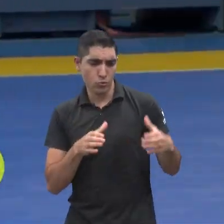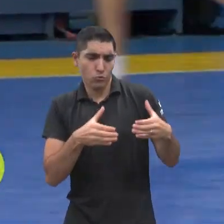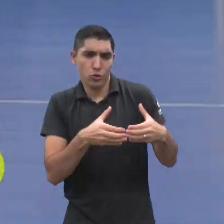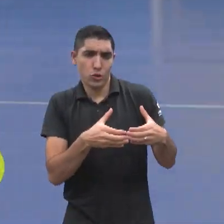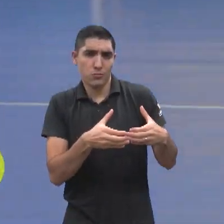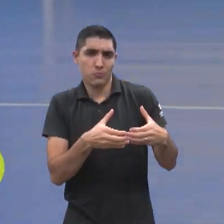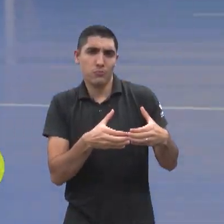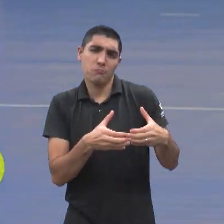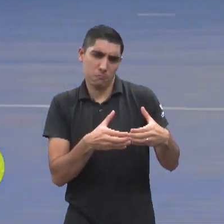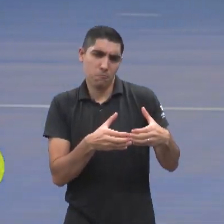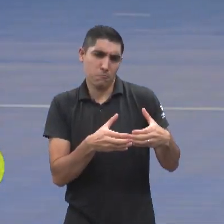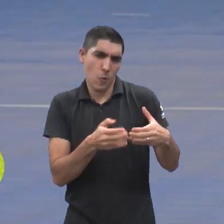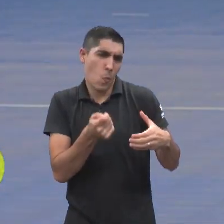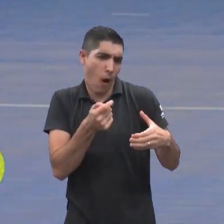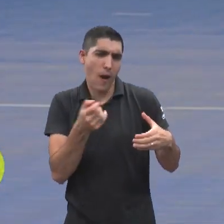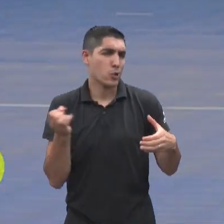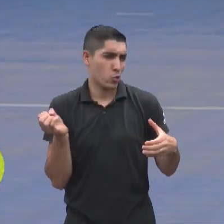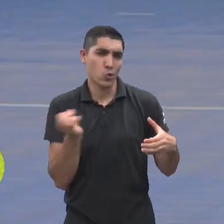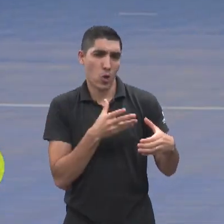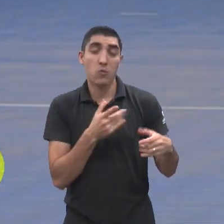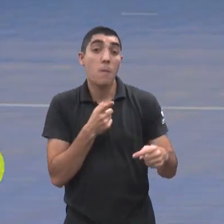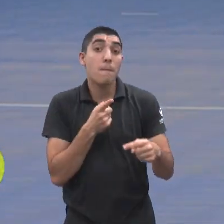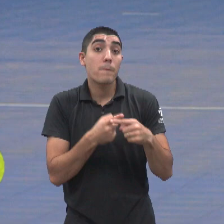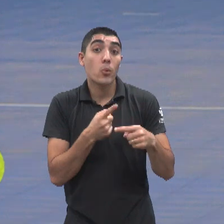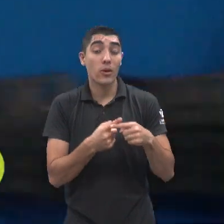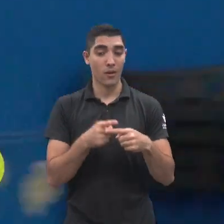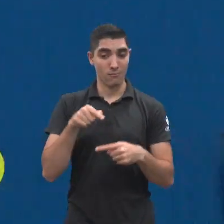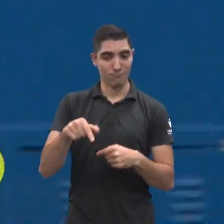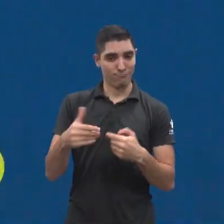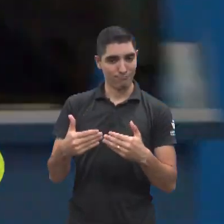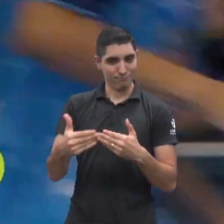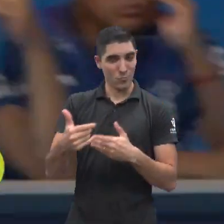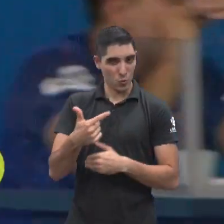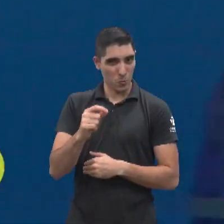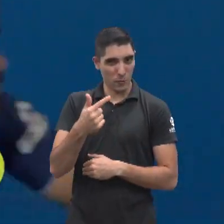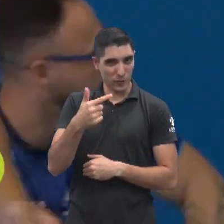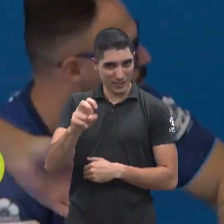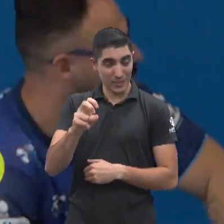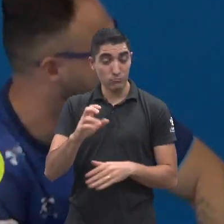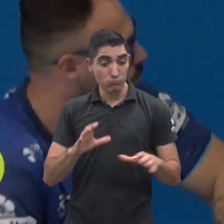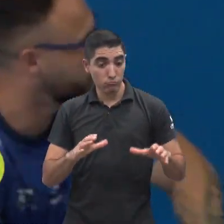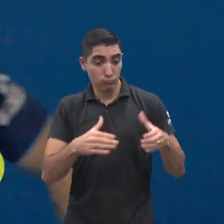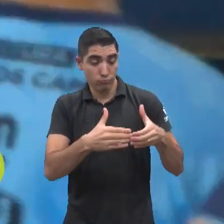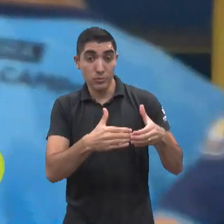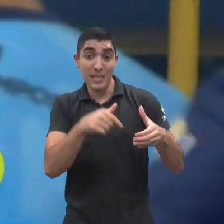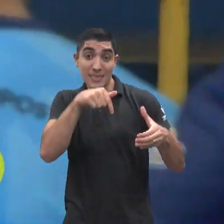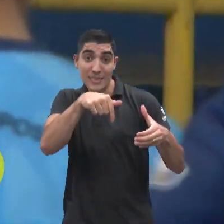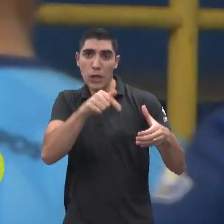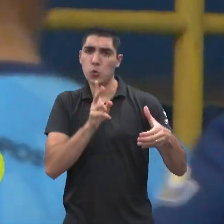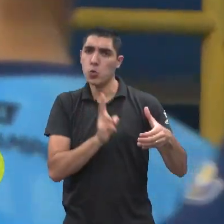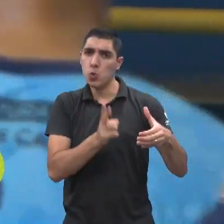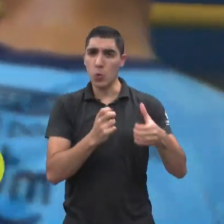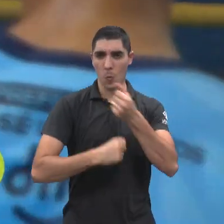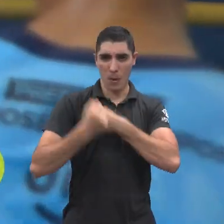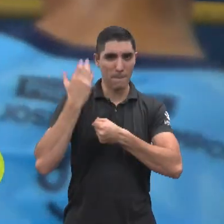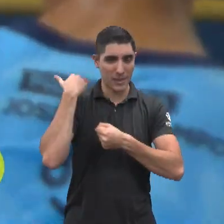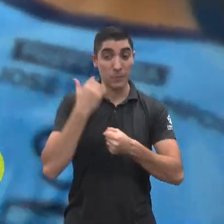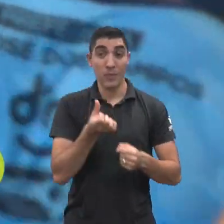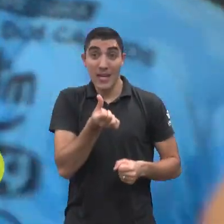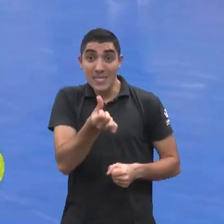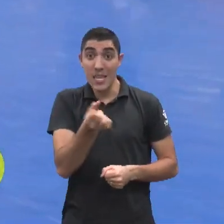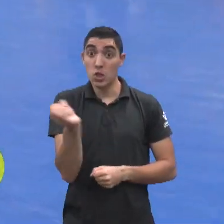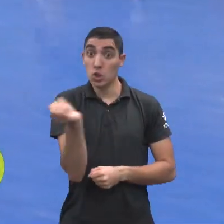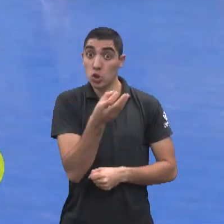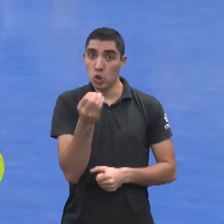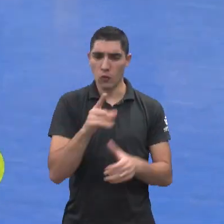novo. Isso porque o elenco para 2025 tem 7 jogadores remanescentes, 6 novos